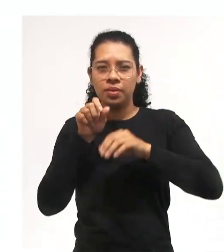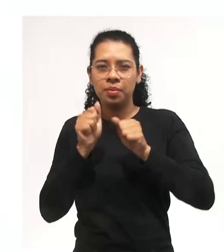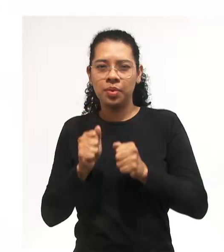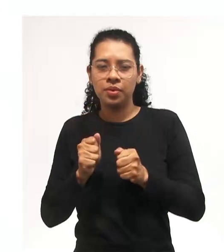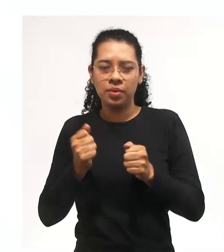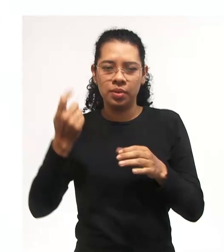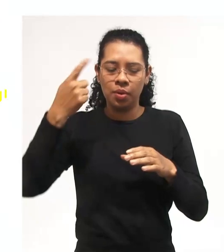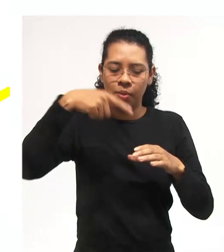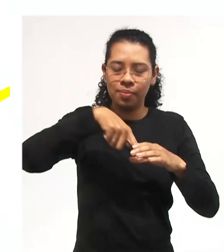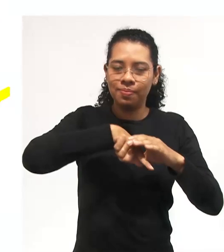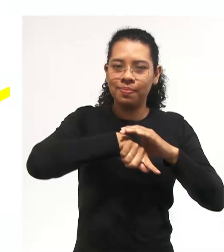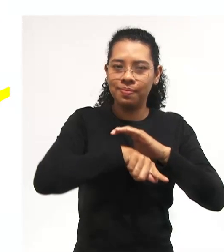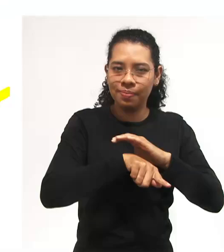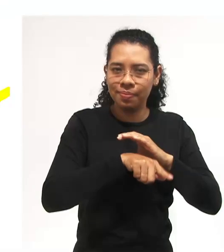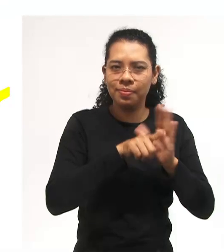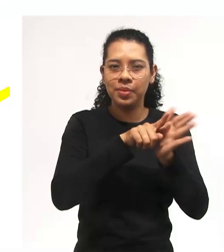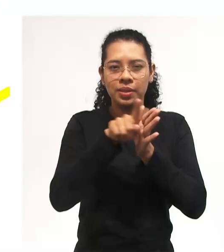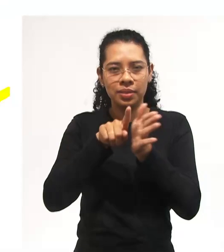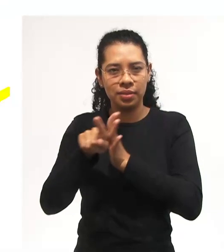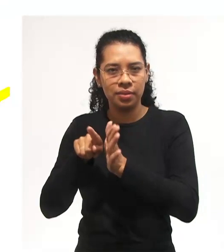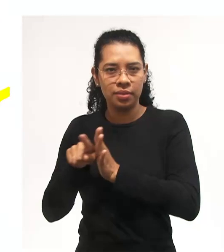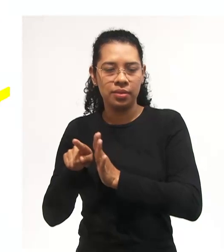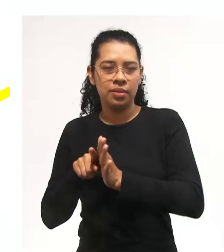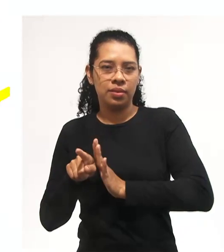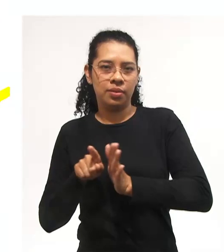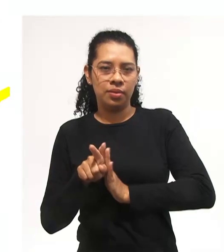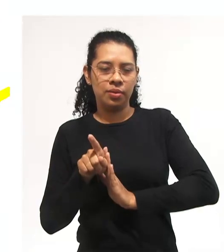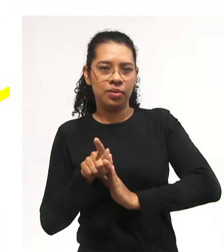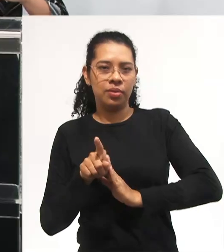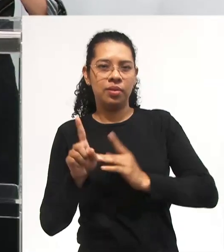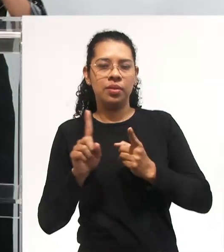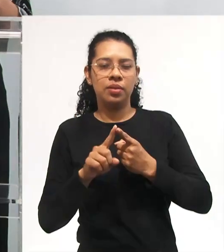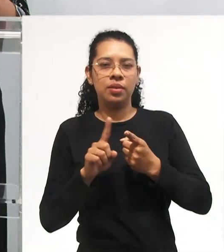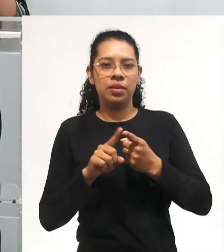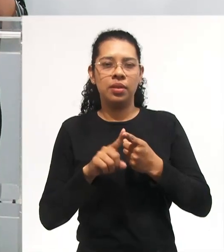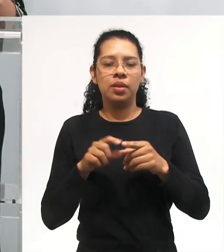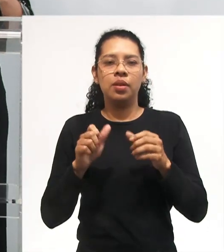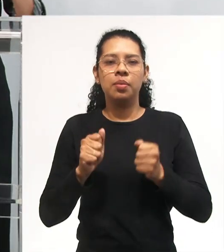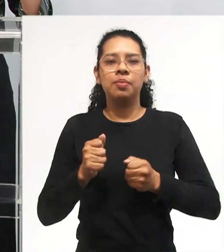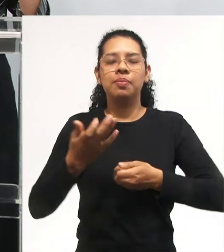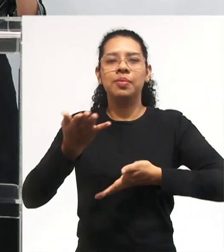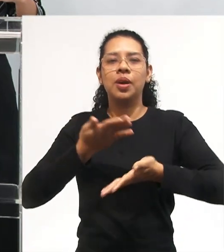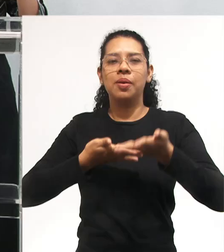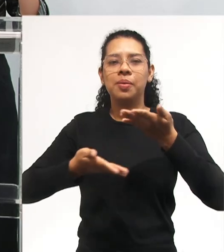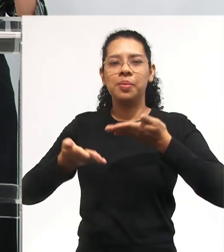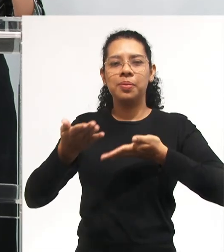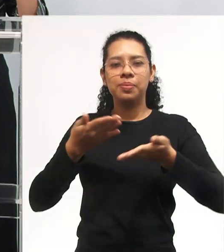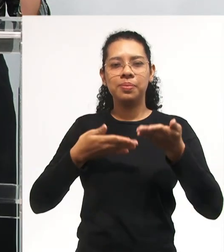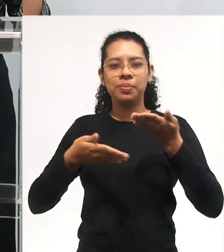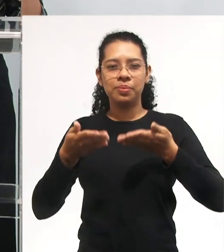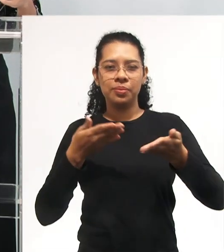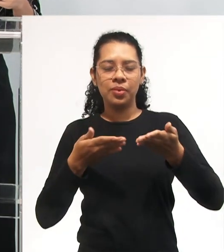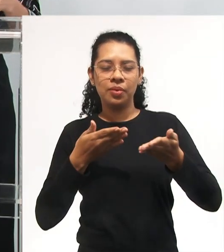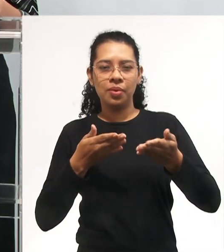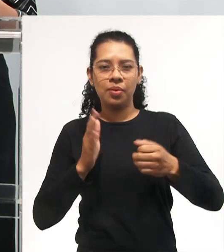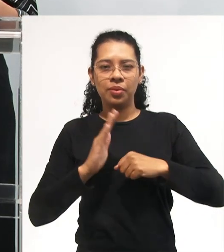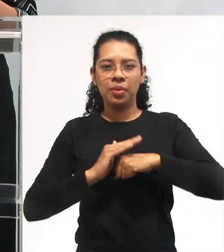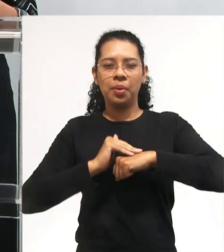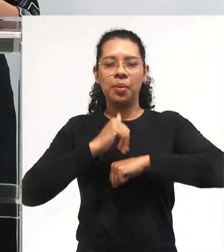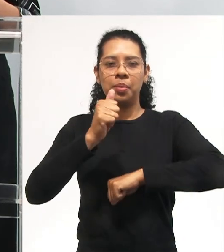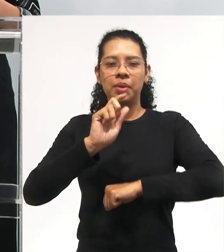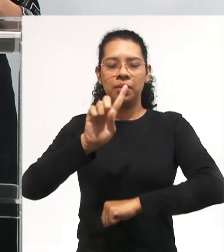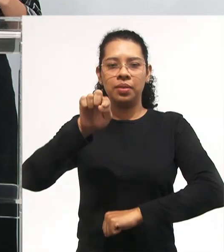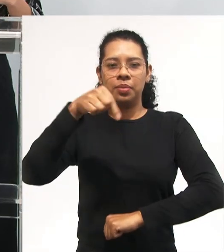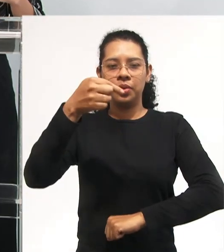dessas referências, que aí a gente pode também estabelecer um diálogo mais tranquilo, mais pontual nas